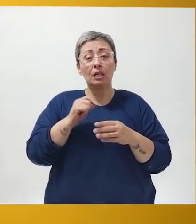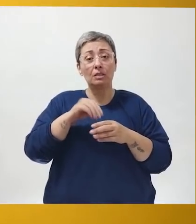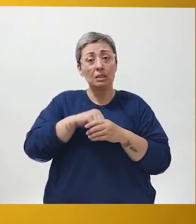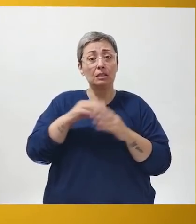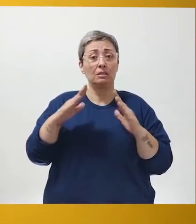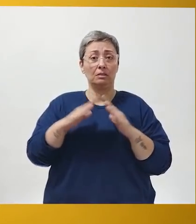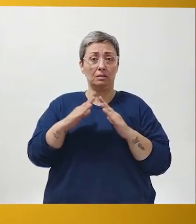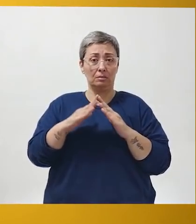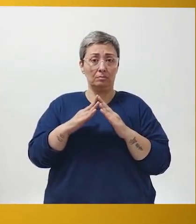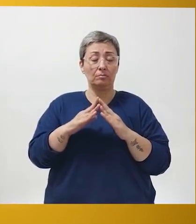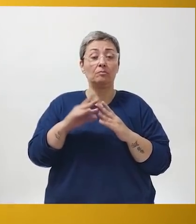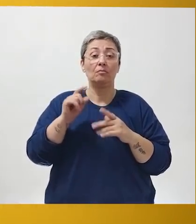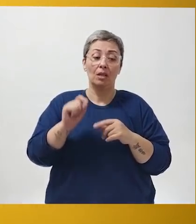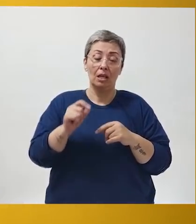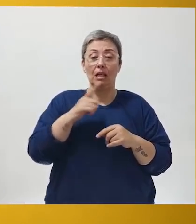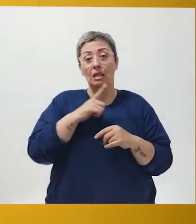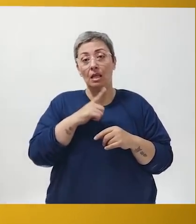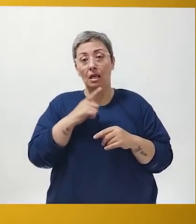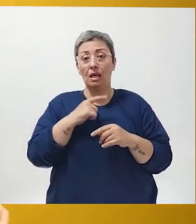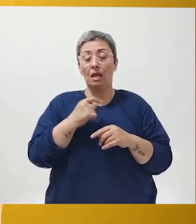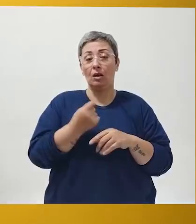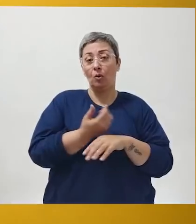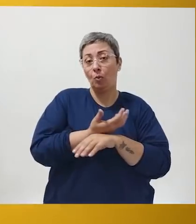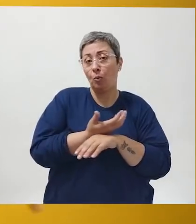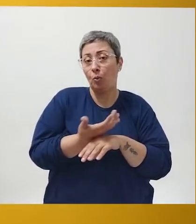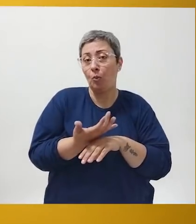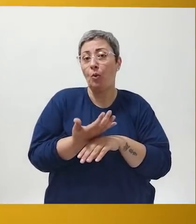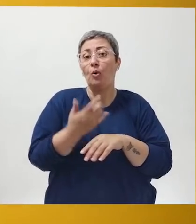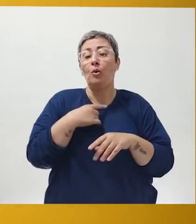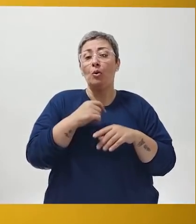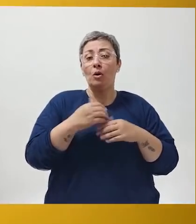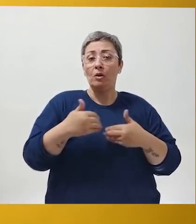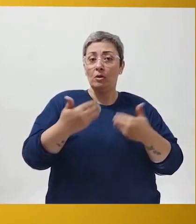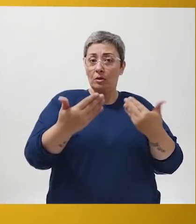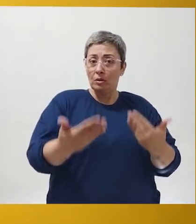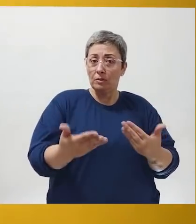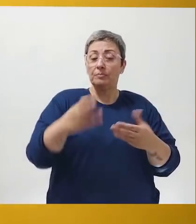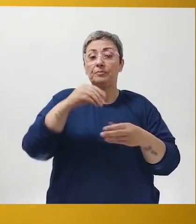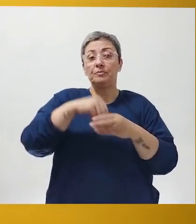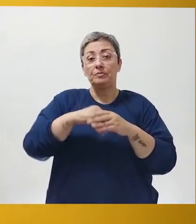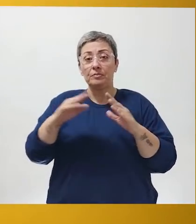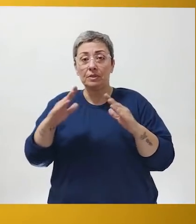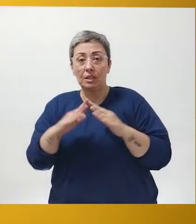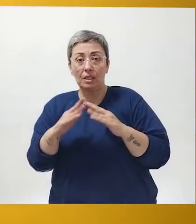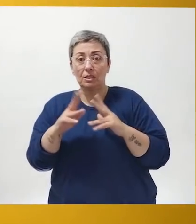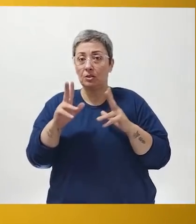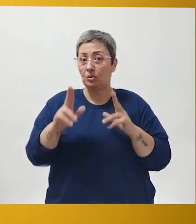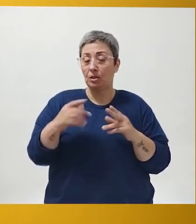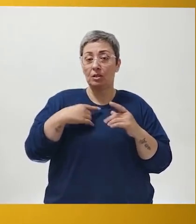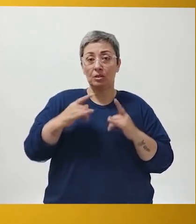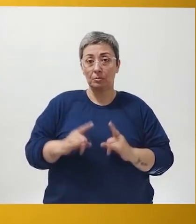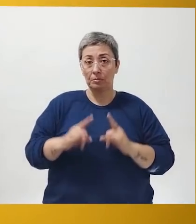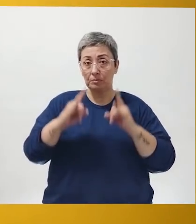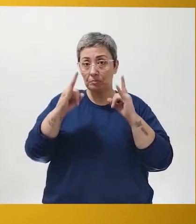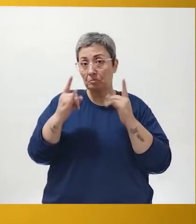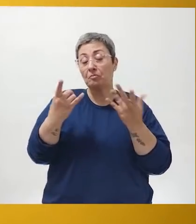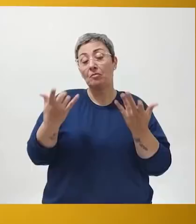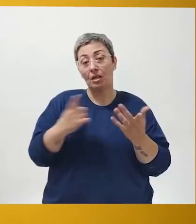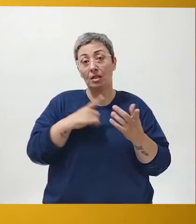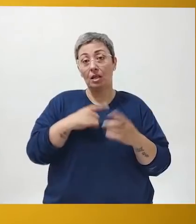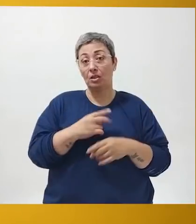lá brincando sozinha, e o quanto é importante, né, nós nos envolvermos nessa atividade para que a criança